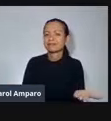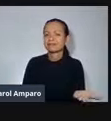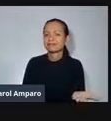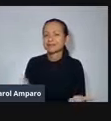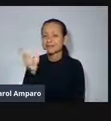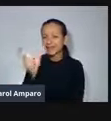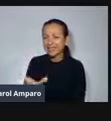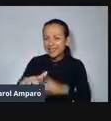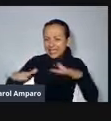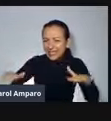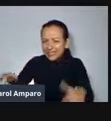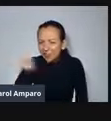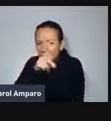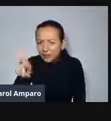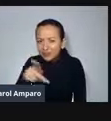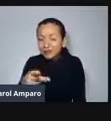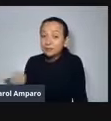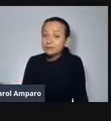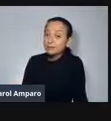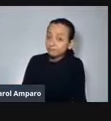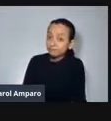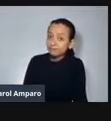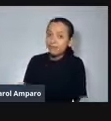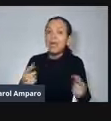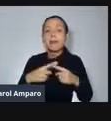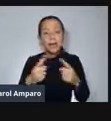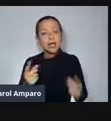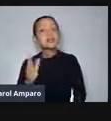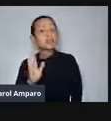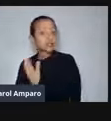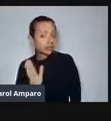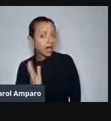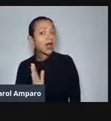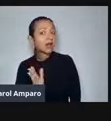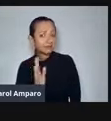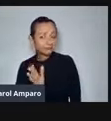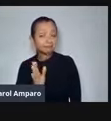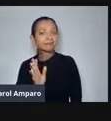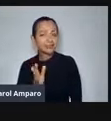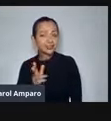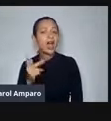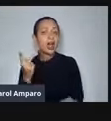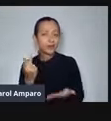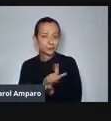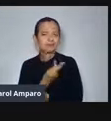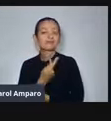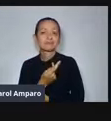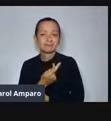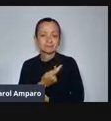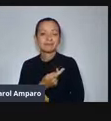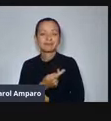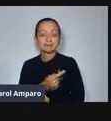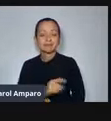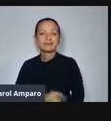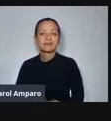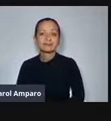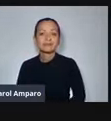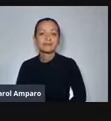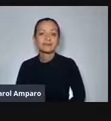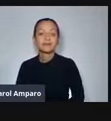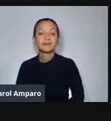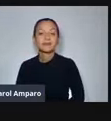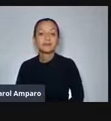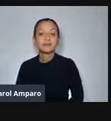realidade. A gente já teve a oportunidade de fazer isso. E sei que muitos de vocês também tocam nesse assunto. Ou